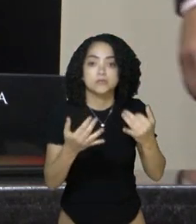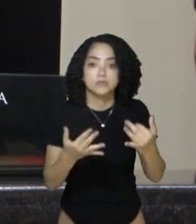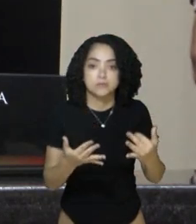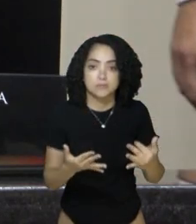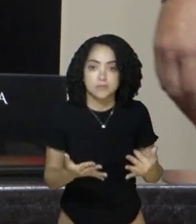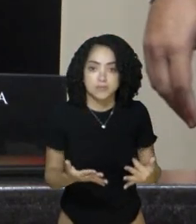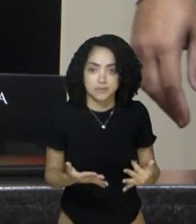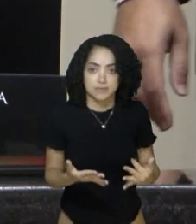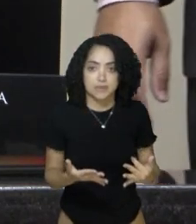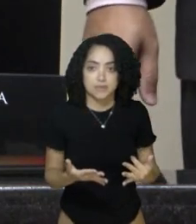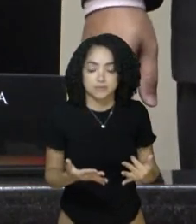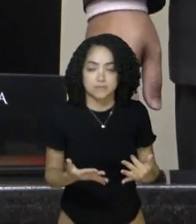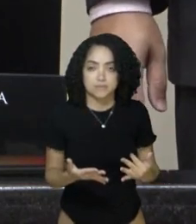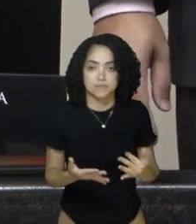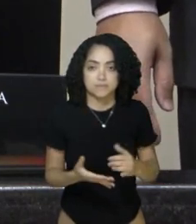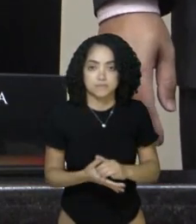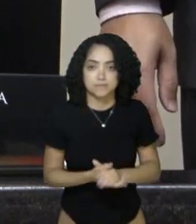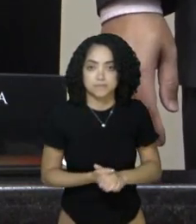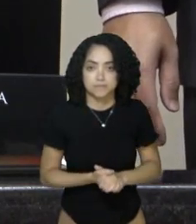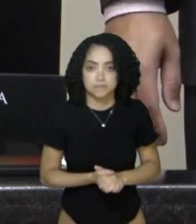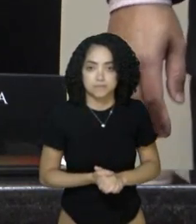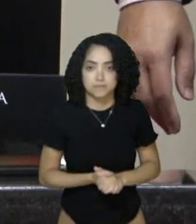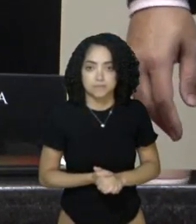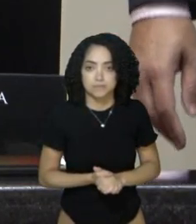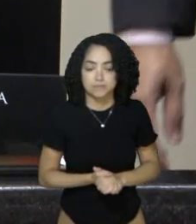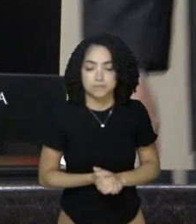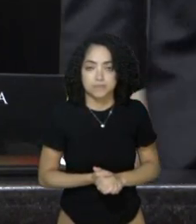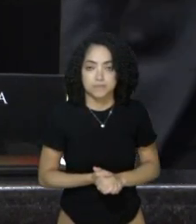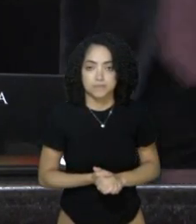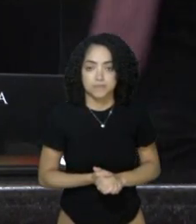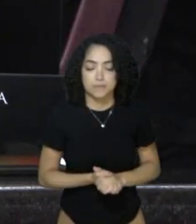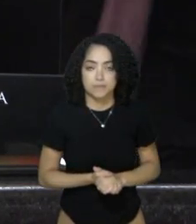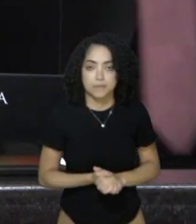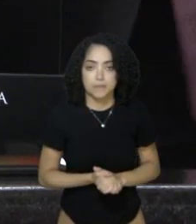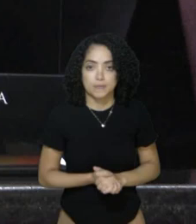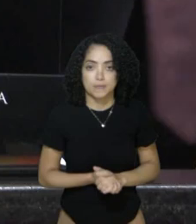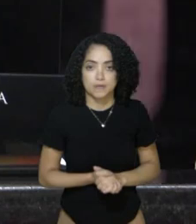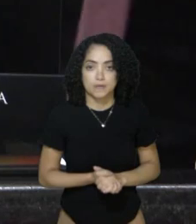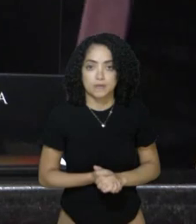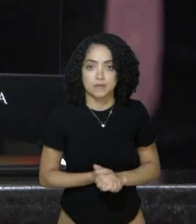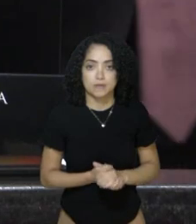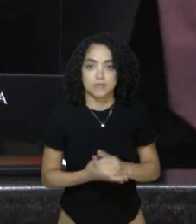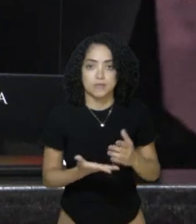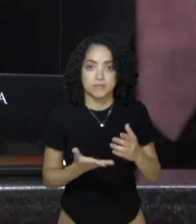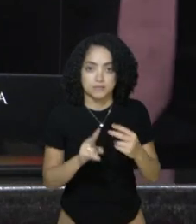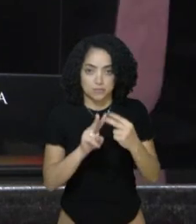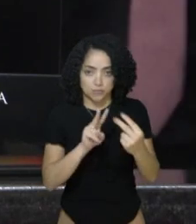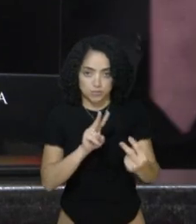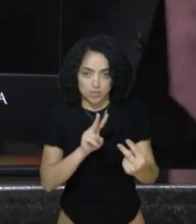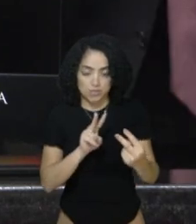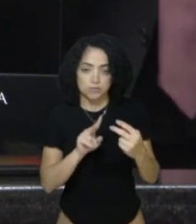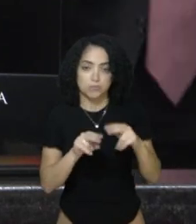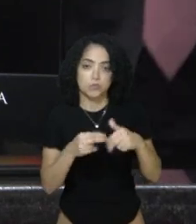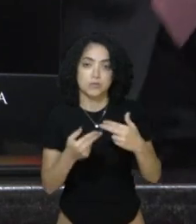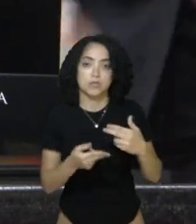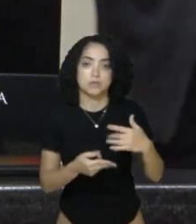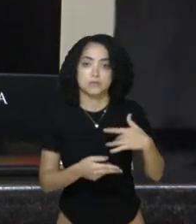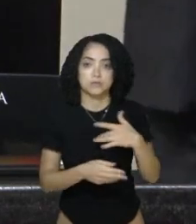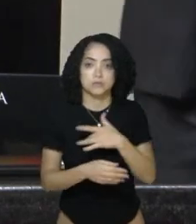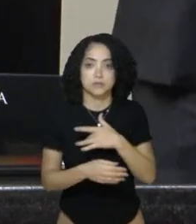o deputado Altair está online por motivo de saúde da